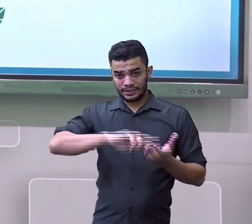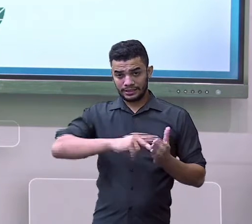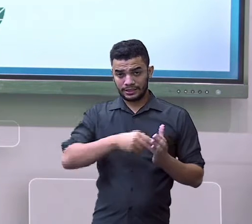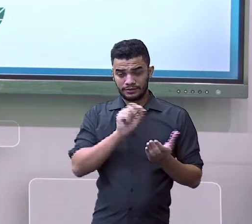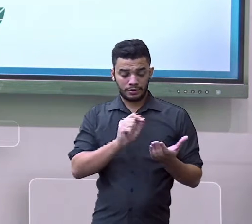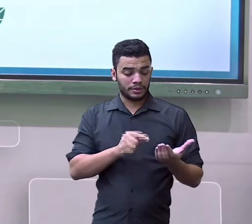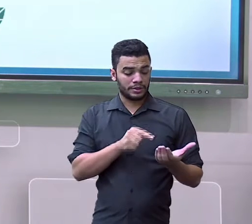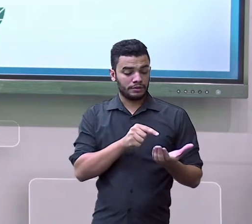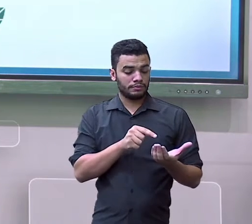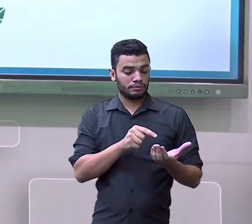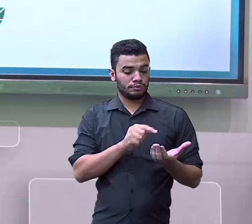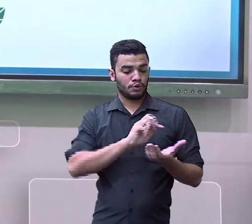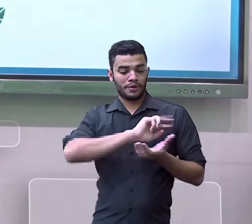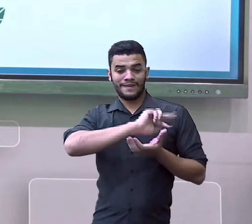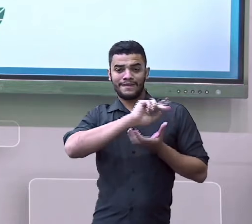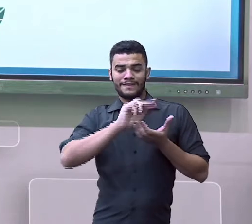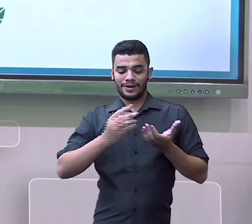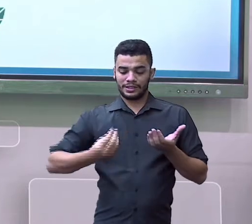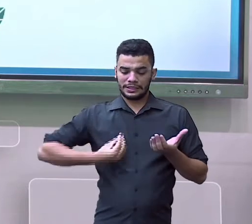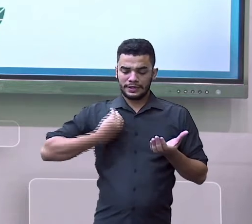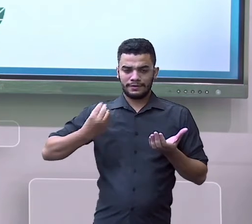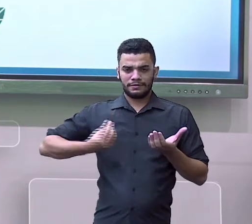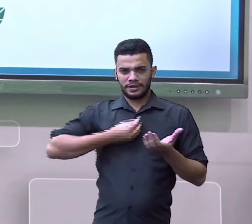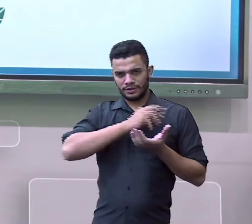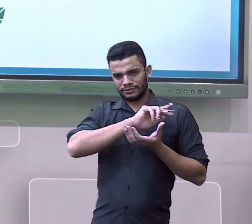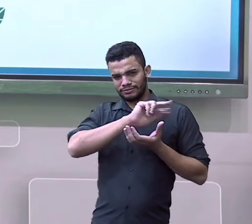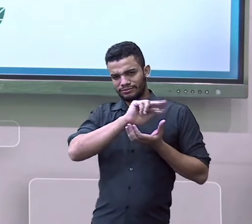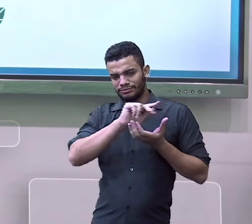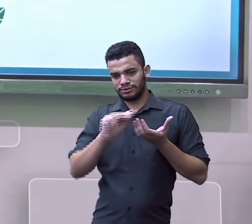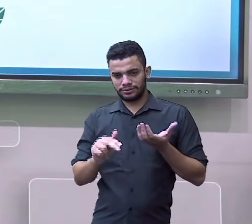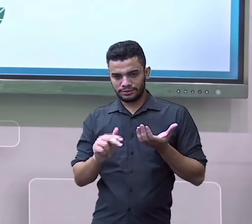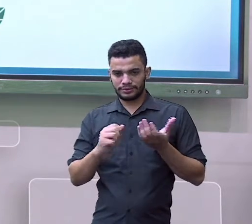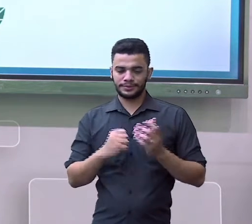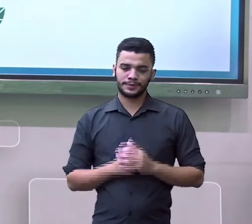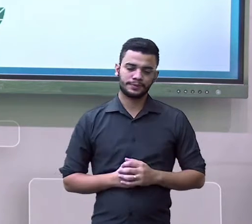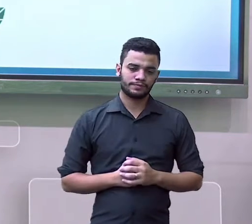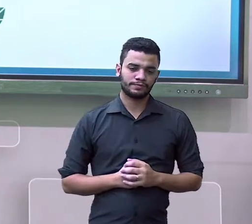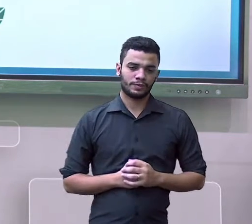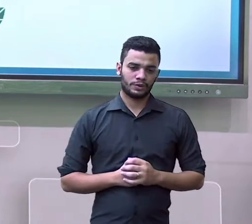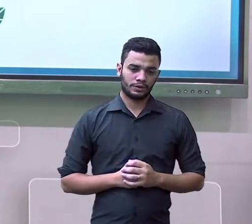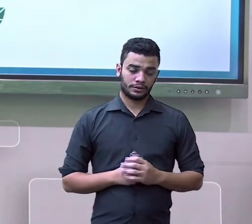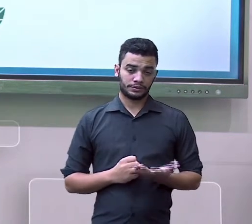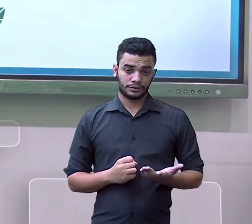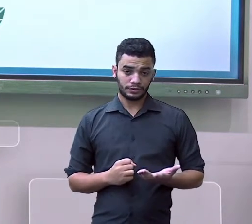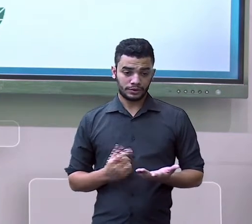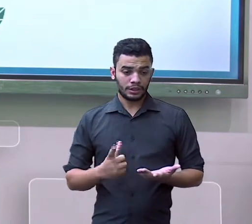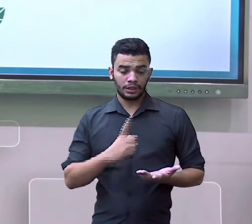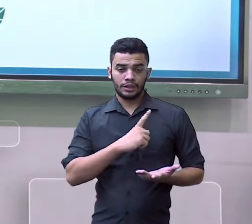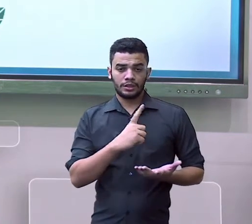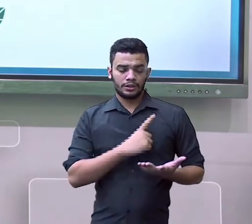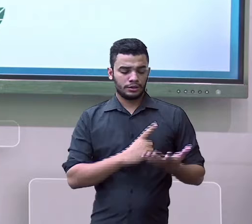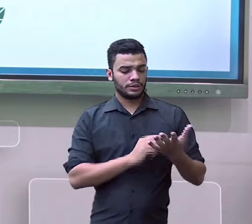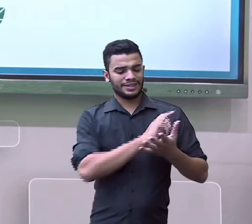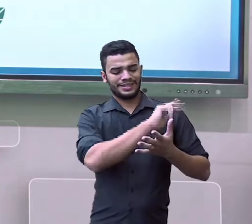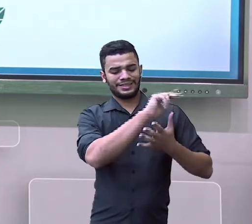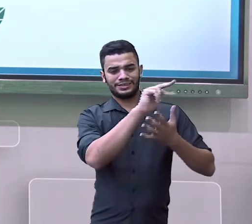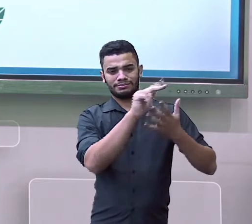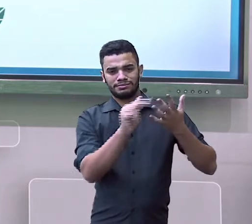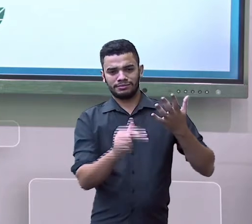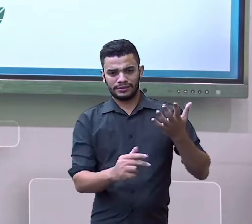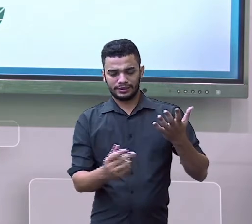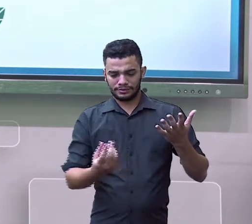eles? Bom, a diversidade de espécies vivas, que podem ser